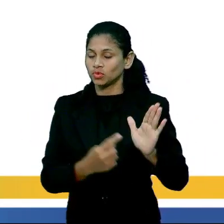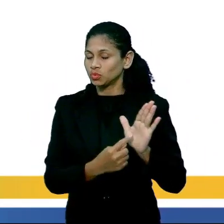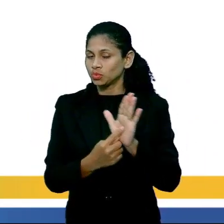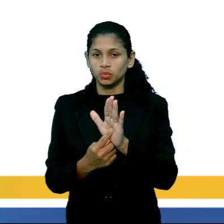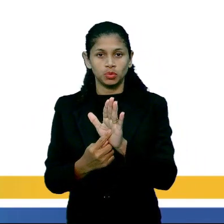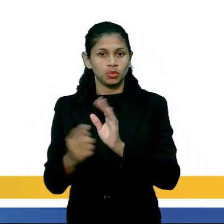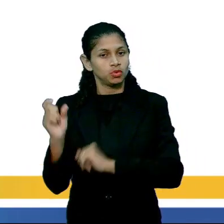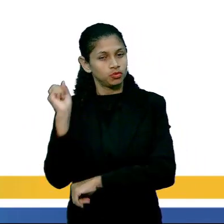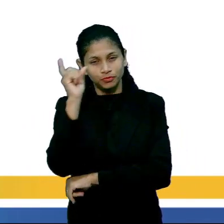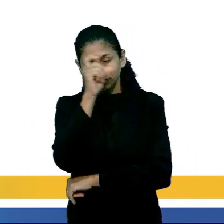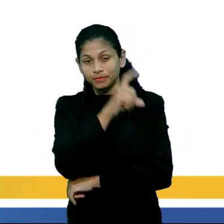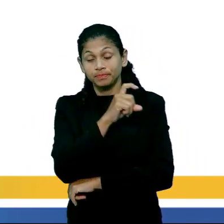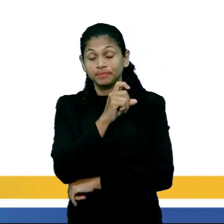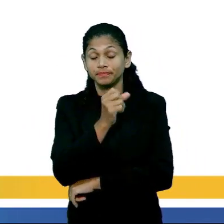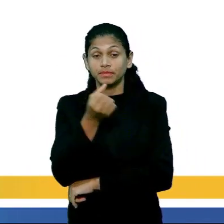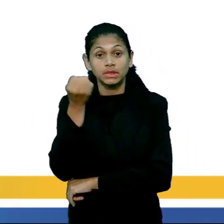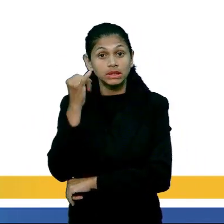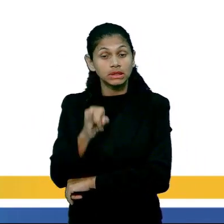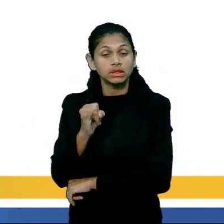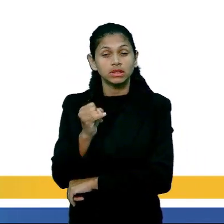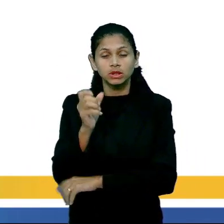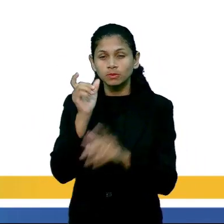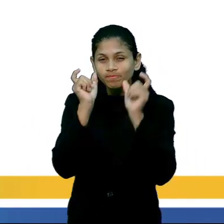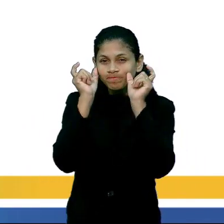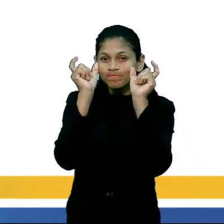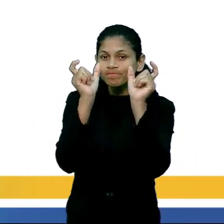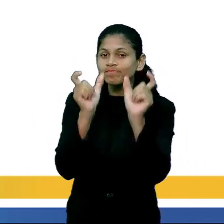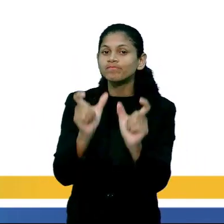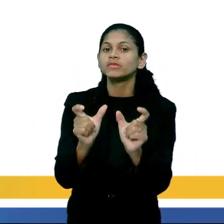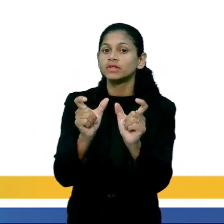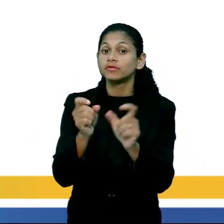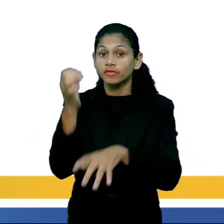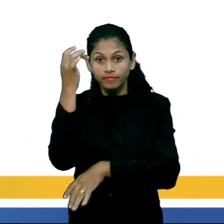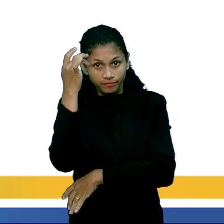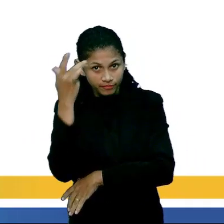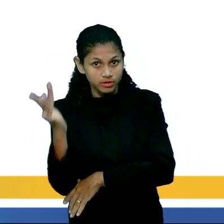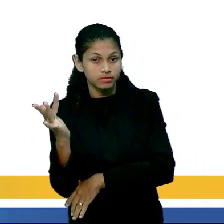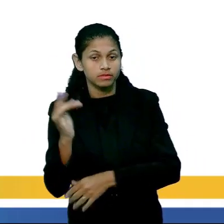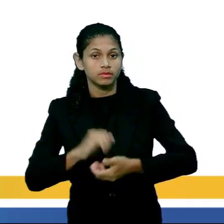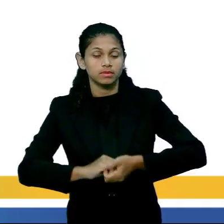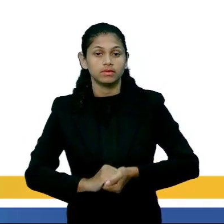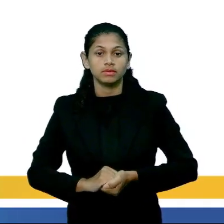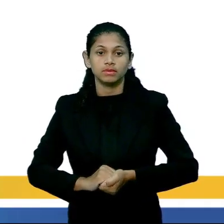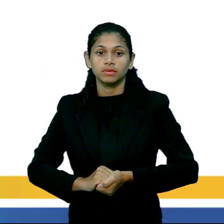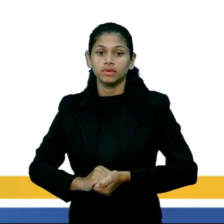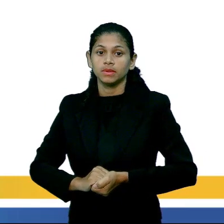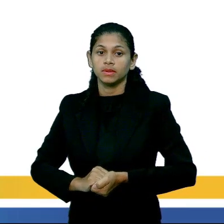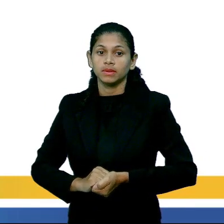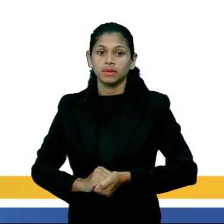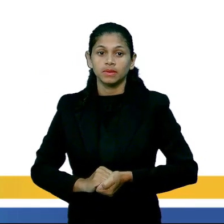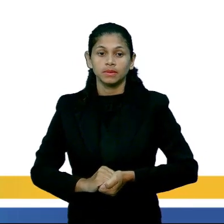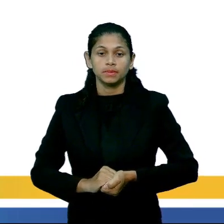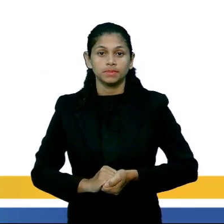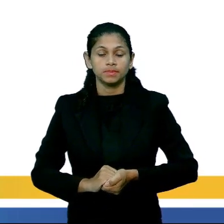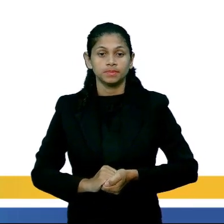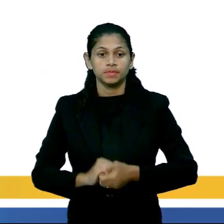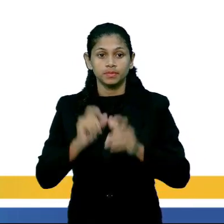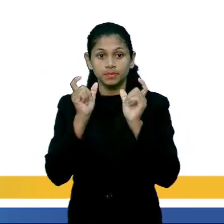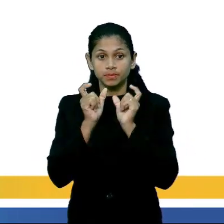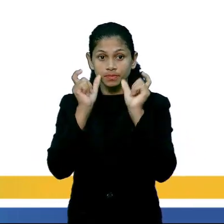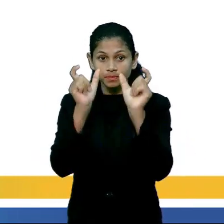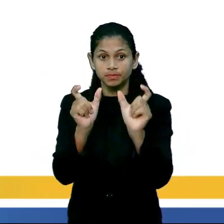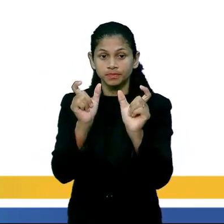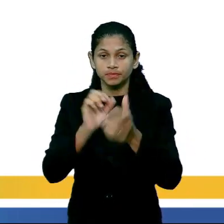se olhavam bem fica fácil tudo bem então vamos lá Observe aí